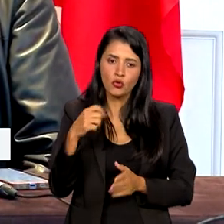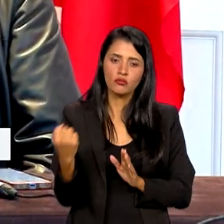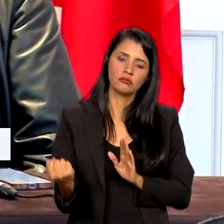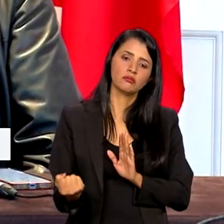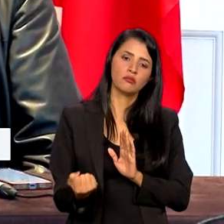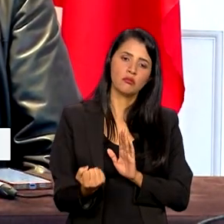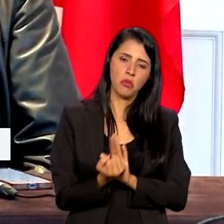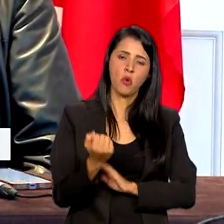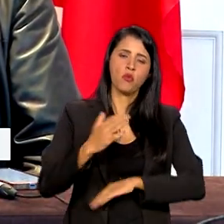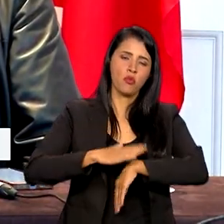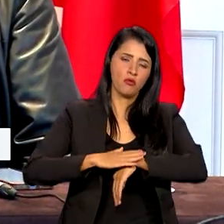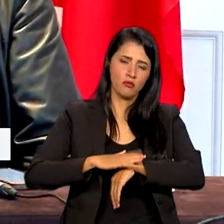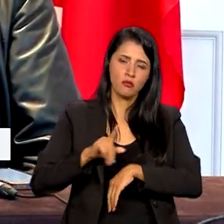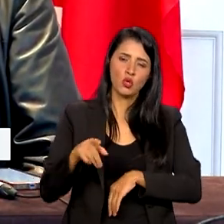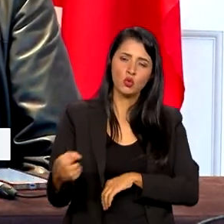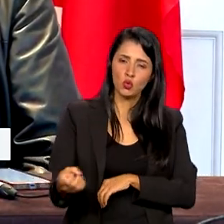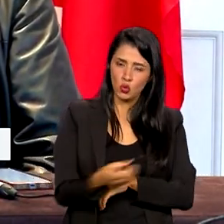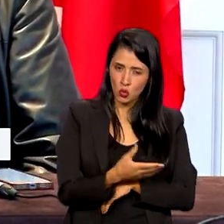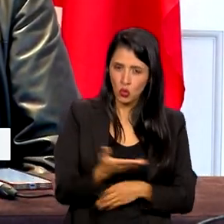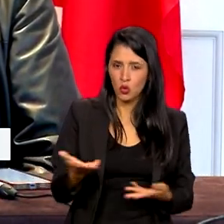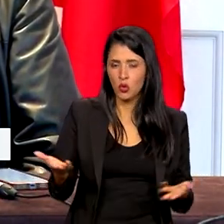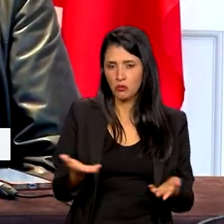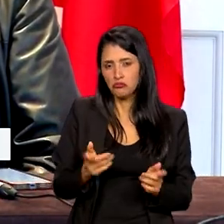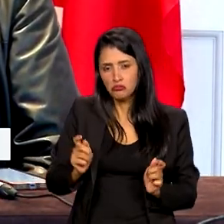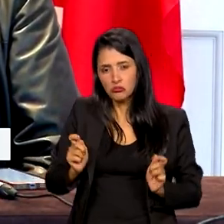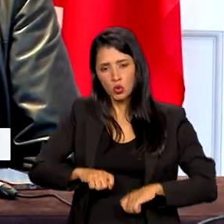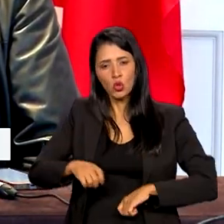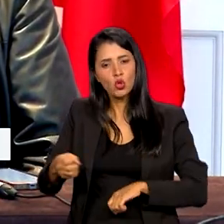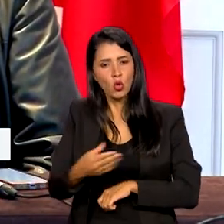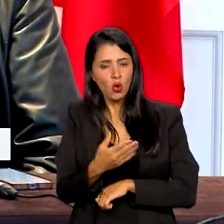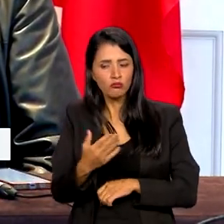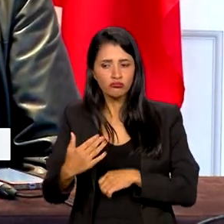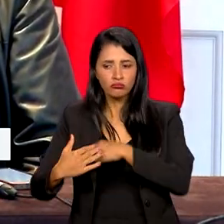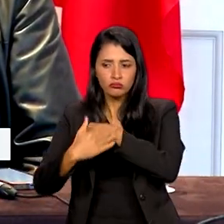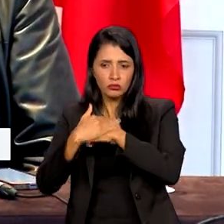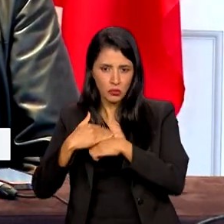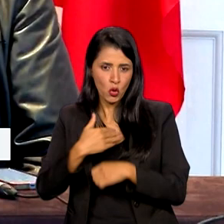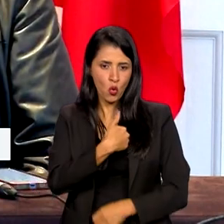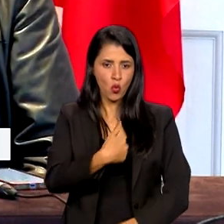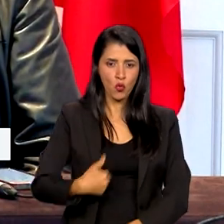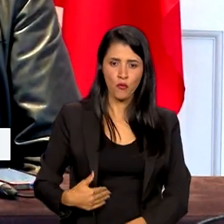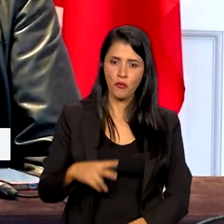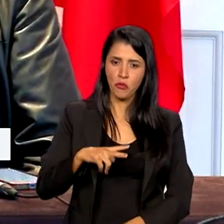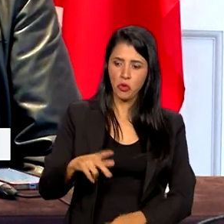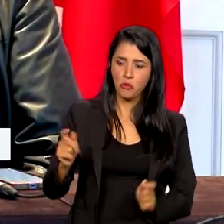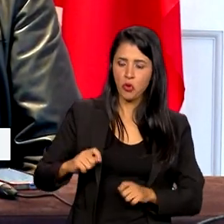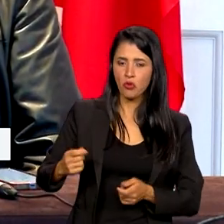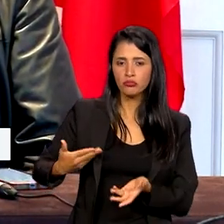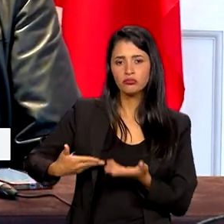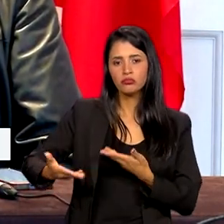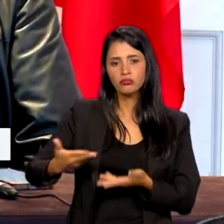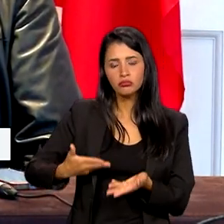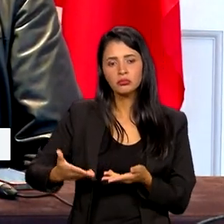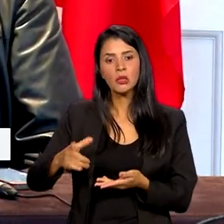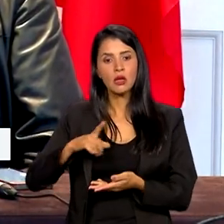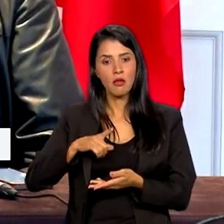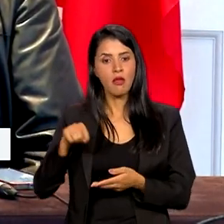um momento novo, né, uma possibilidade nova de diálogo com o governo português. O governo português que